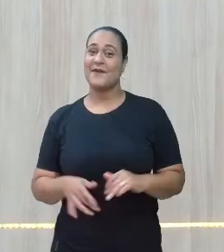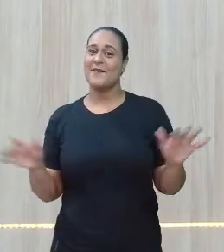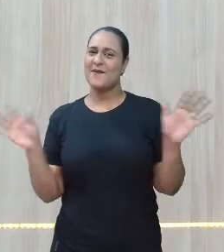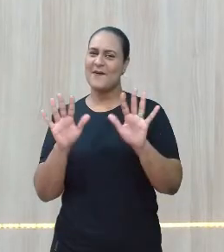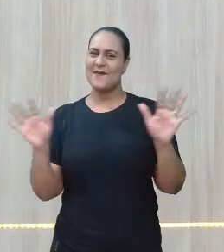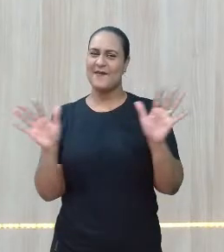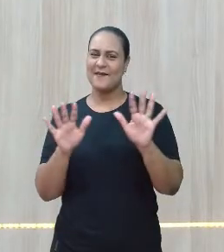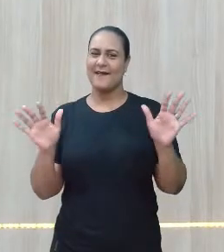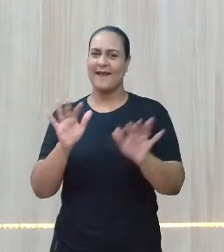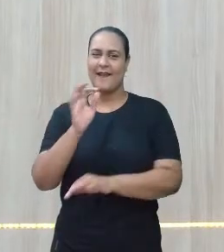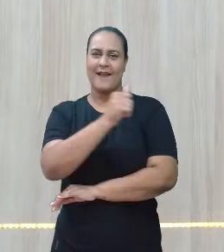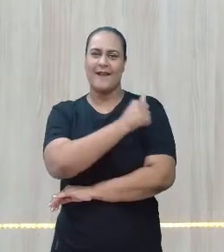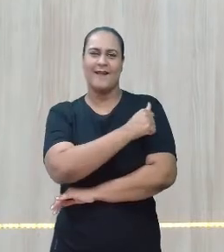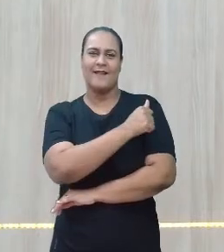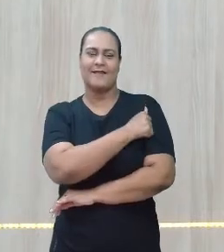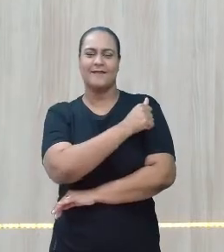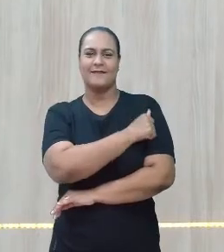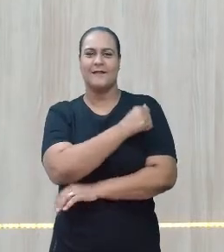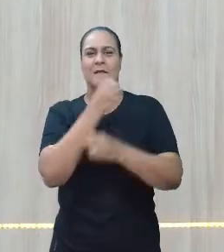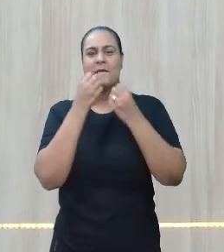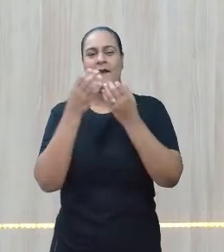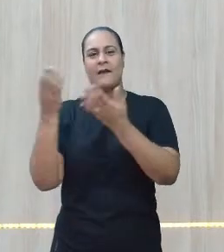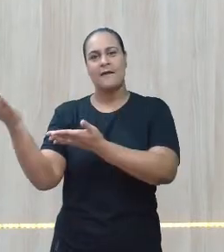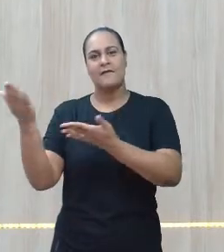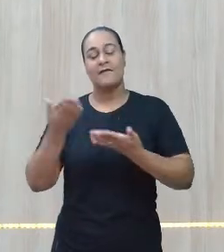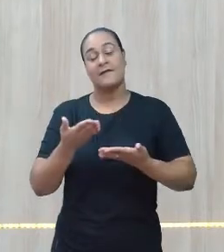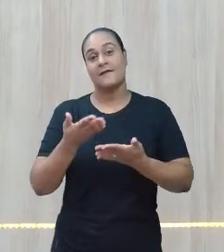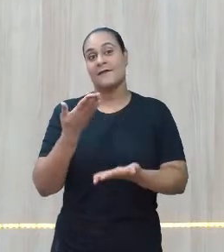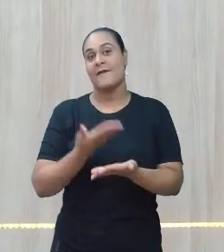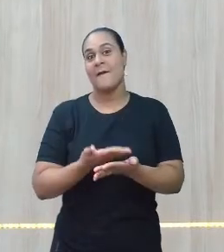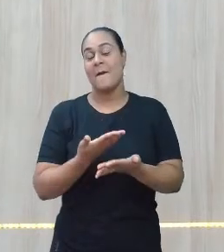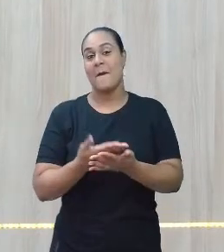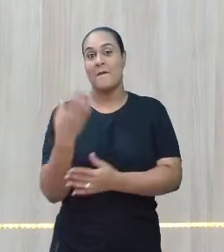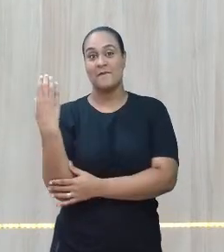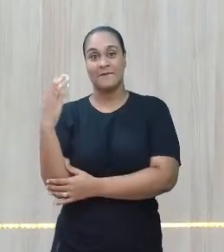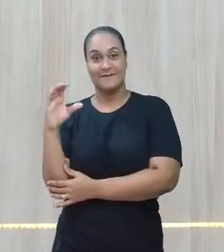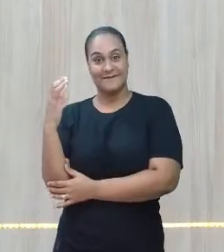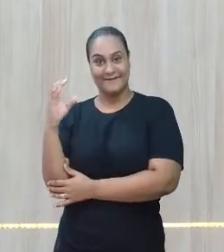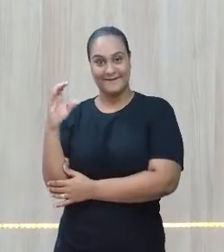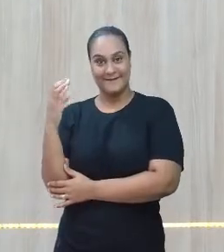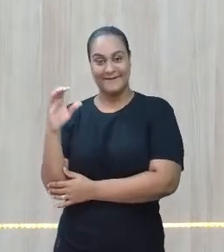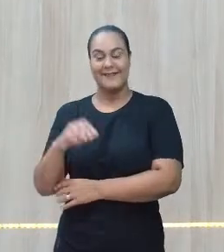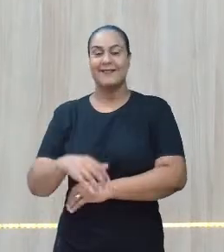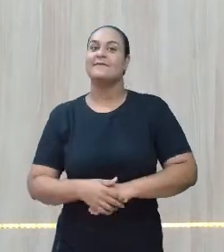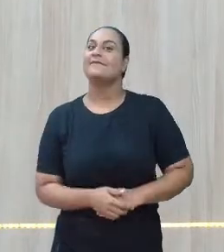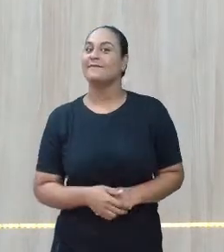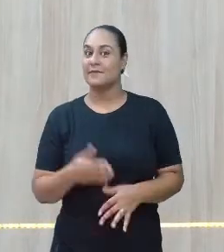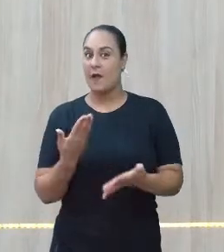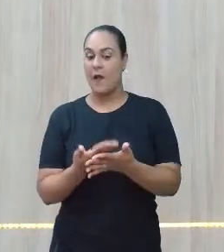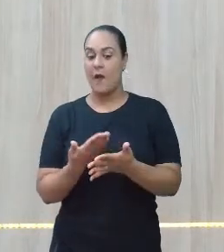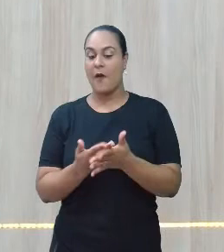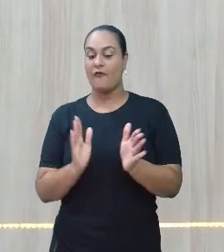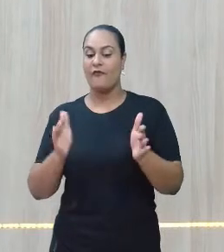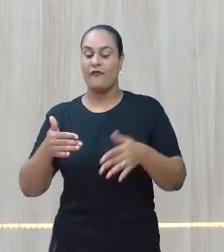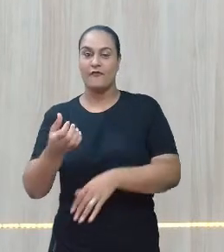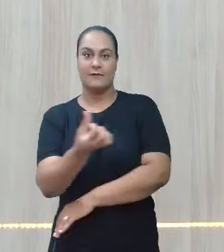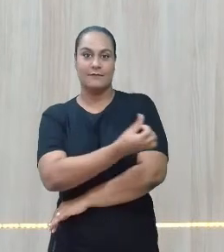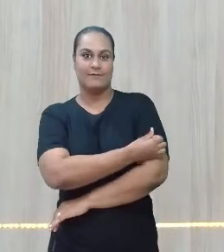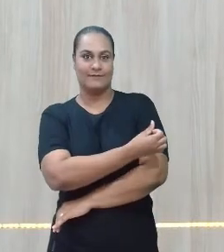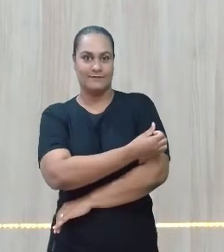Olá, alunos e alunas, bem-vindos a mais uma aula de ciências, né? Aí a aula do 6º